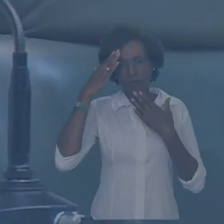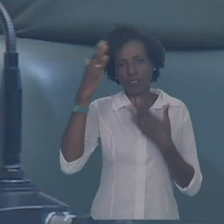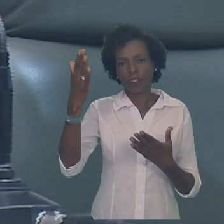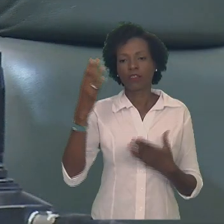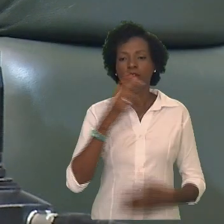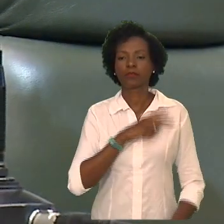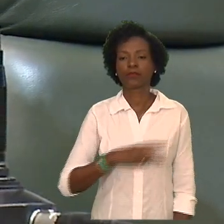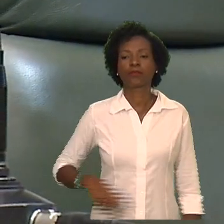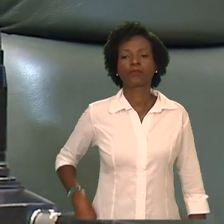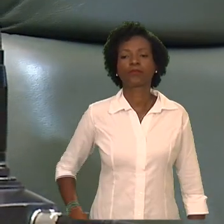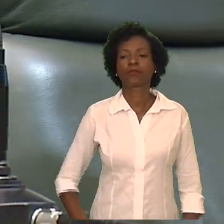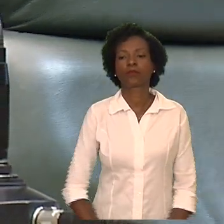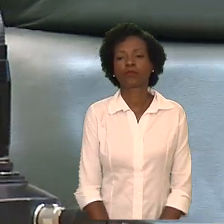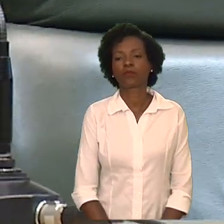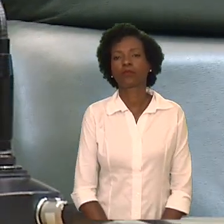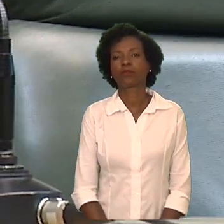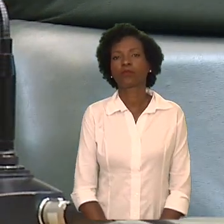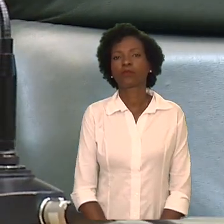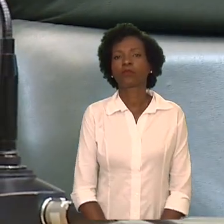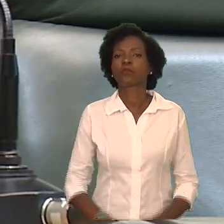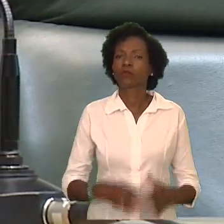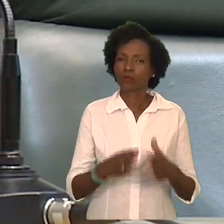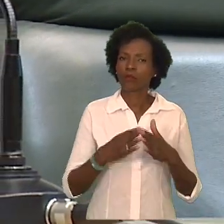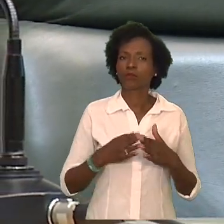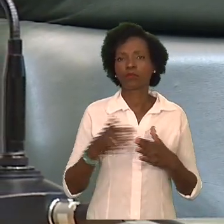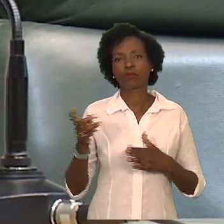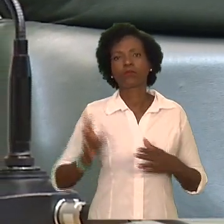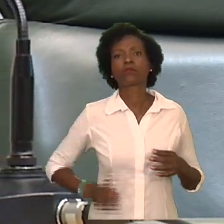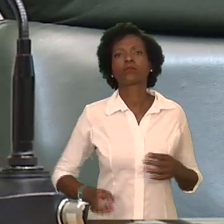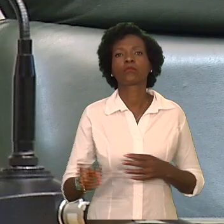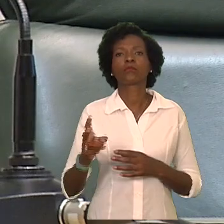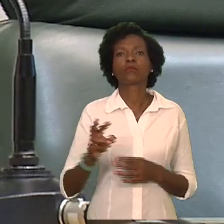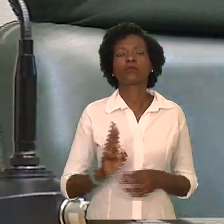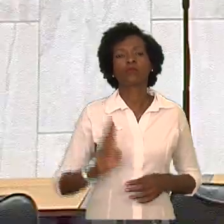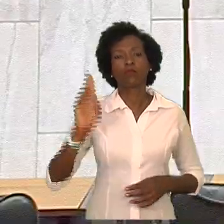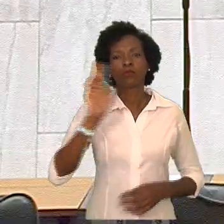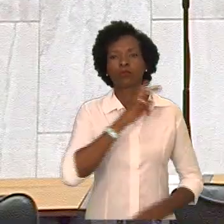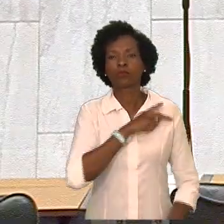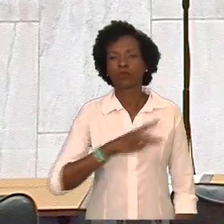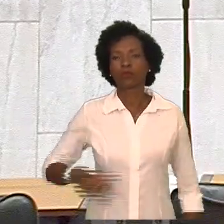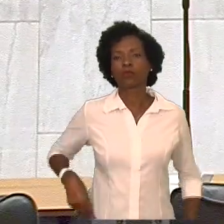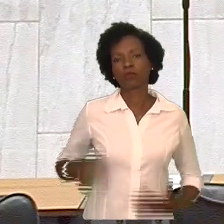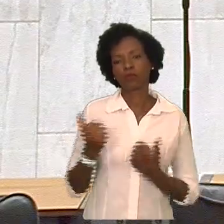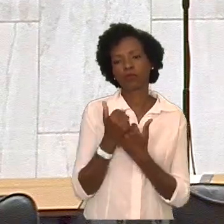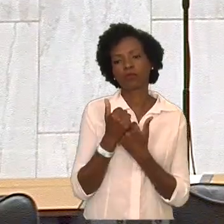vossa excelência para continuar presidindo os nossos trabalhos